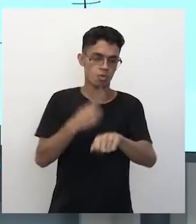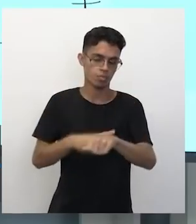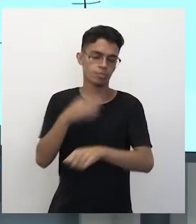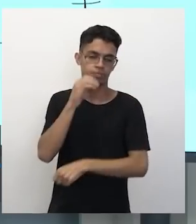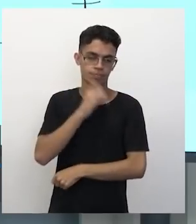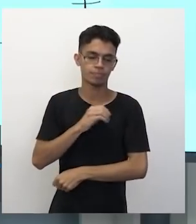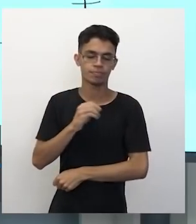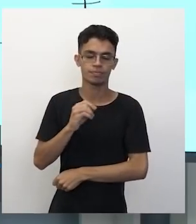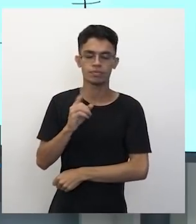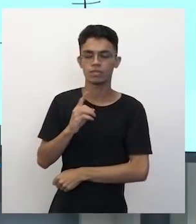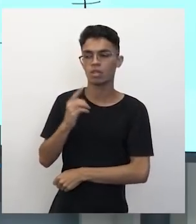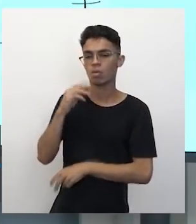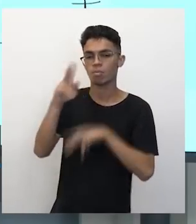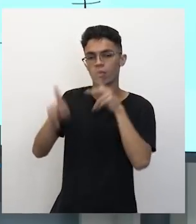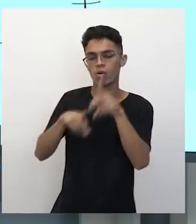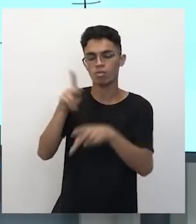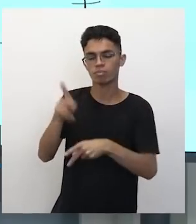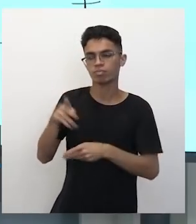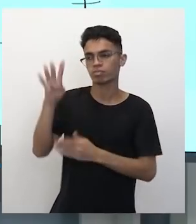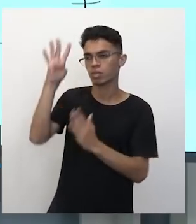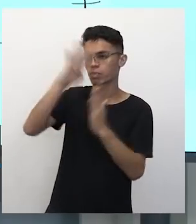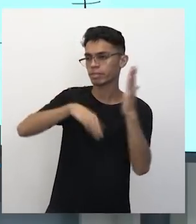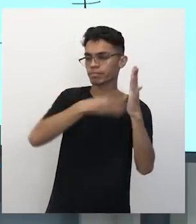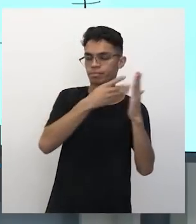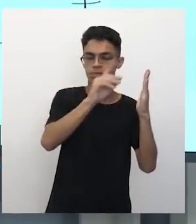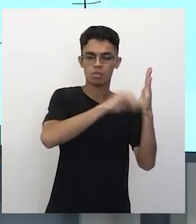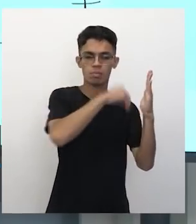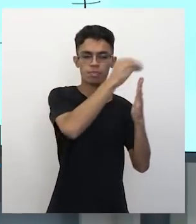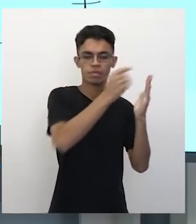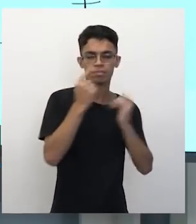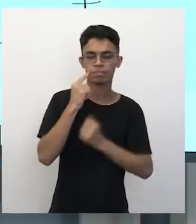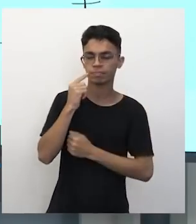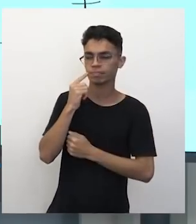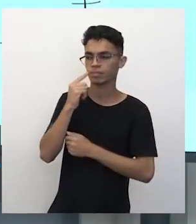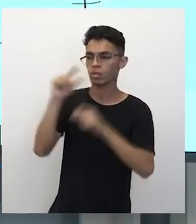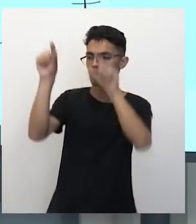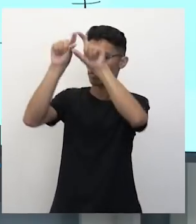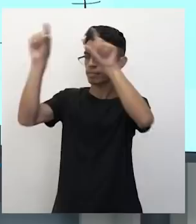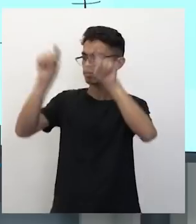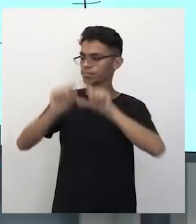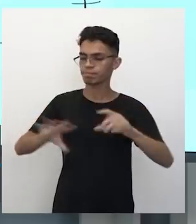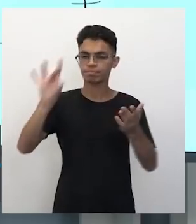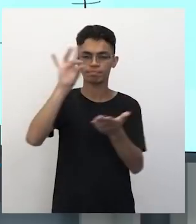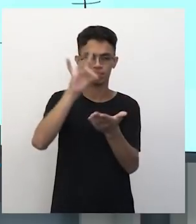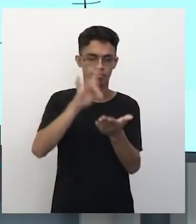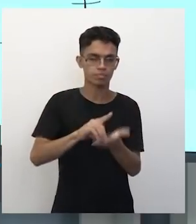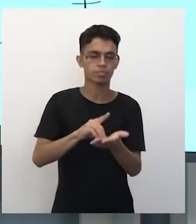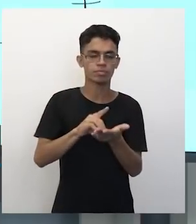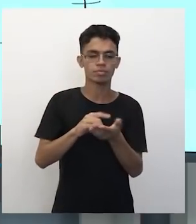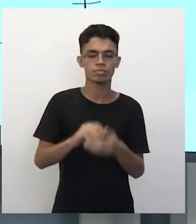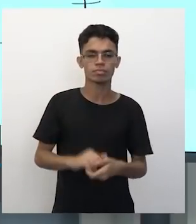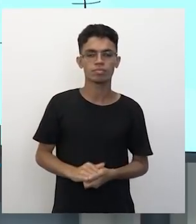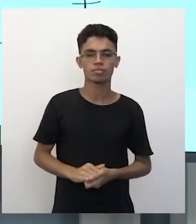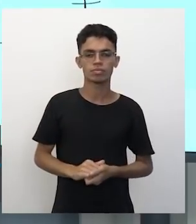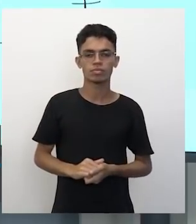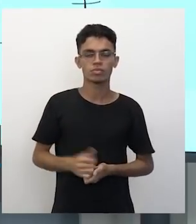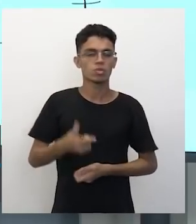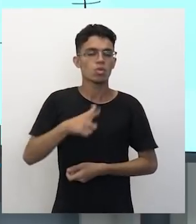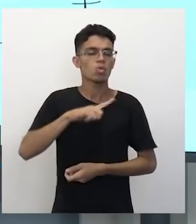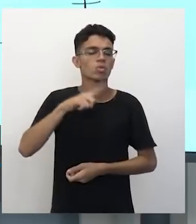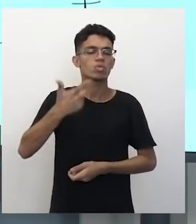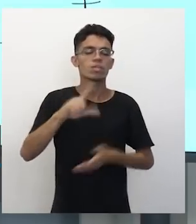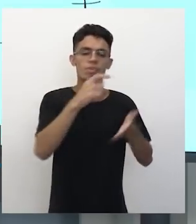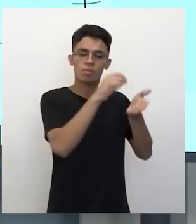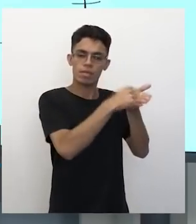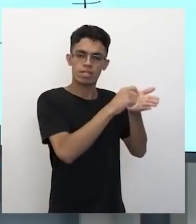marcavam o seu tempo. E era uma marcação muito precisa. Então, uma marcação bastante precisa. Era essa forma. Eles não tinham a